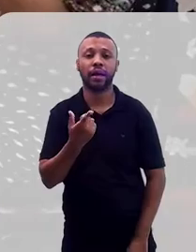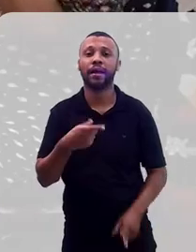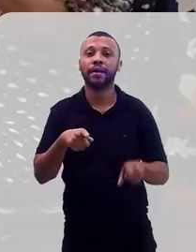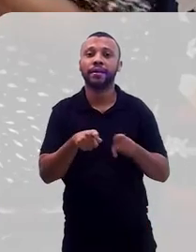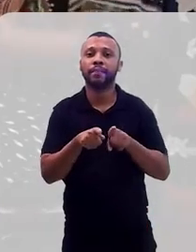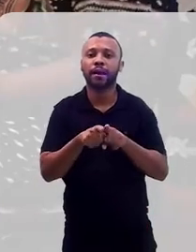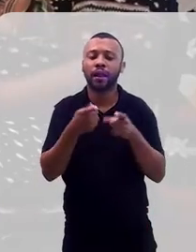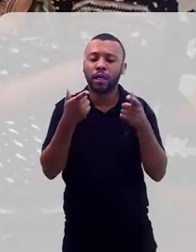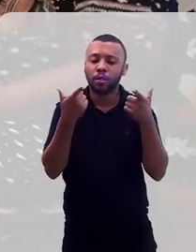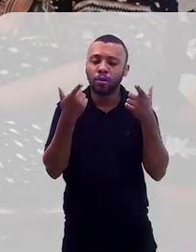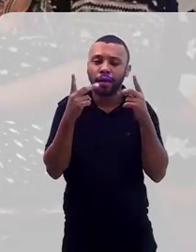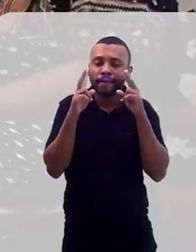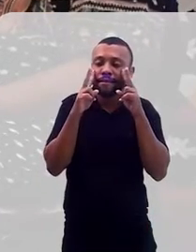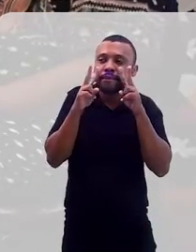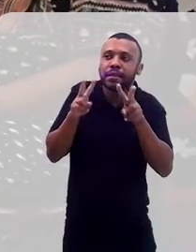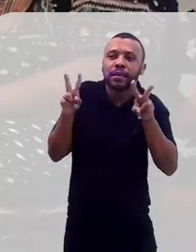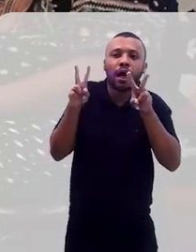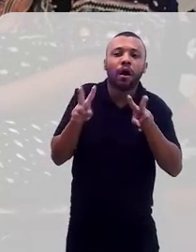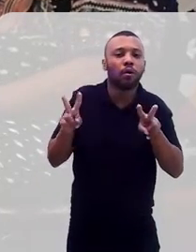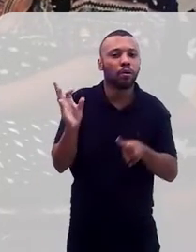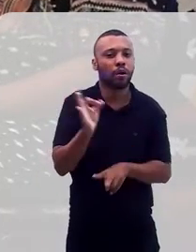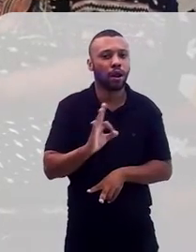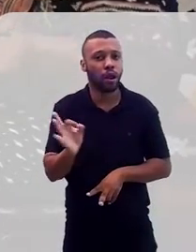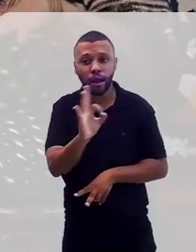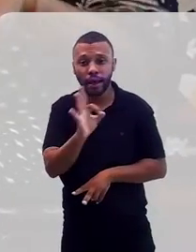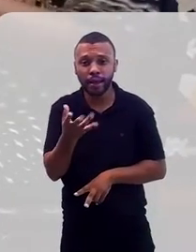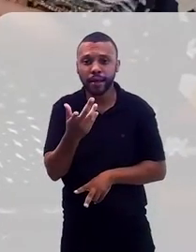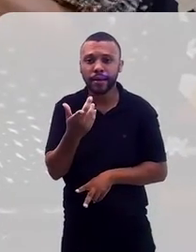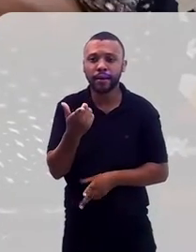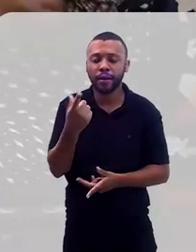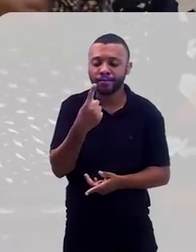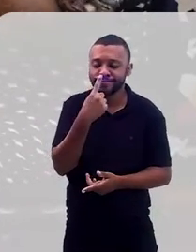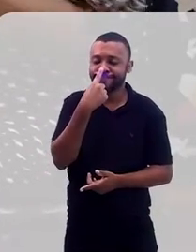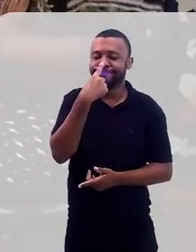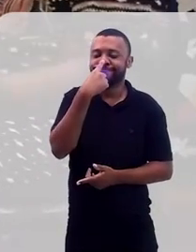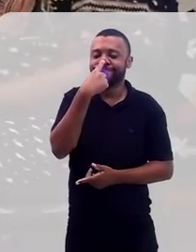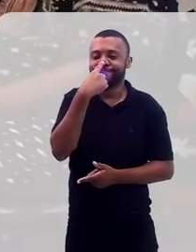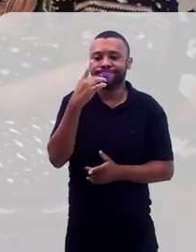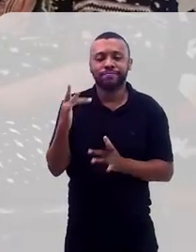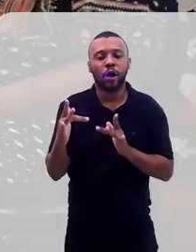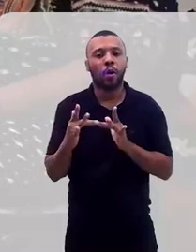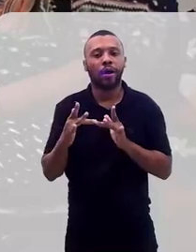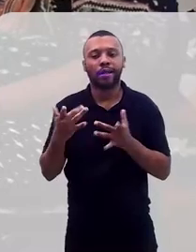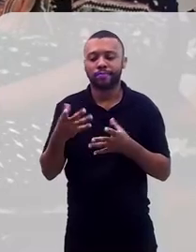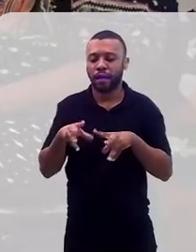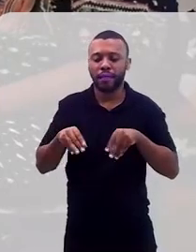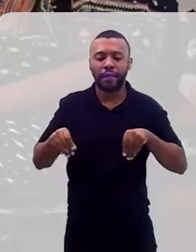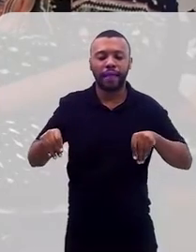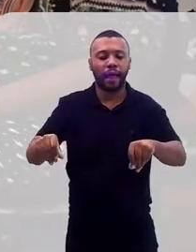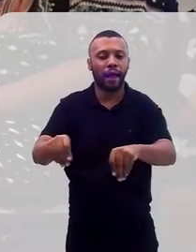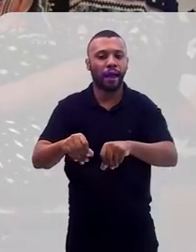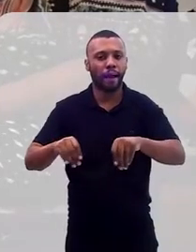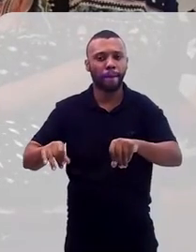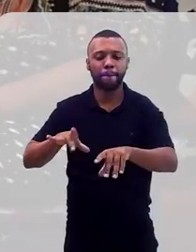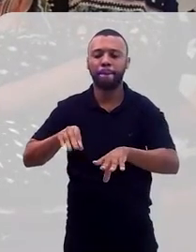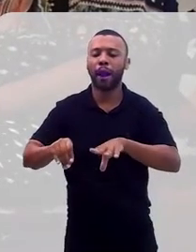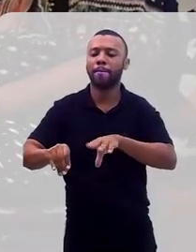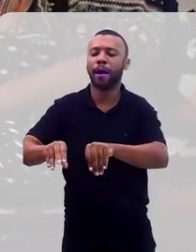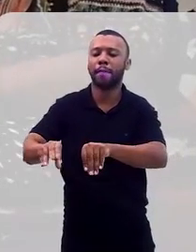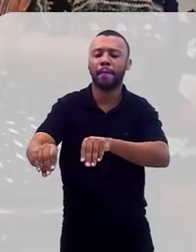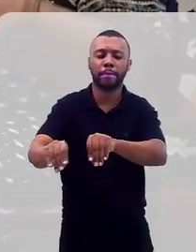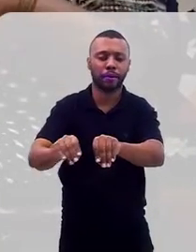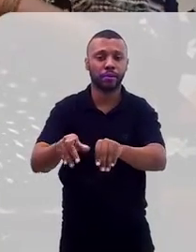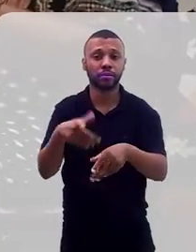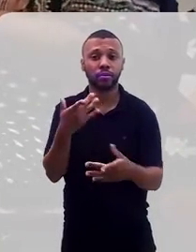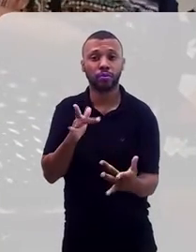inclusive ele não tem visão né física ele é realmente seguido pelo instinto então